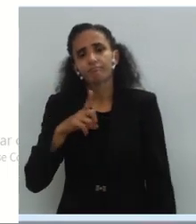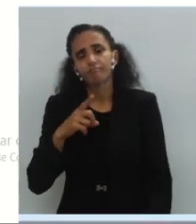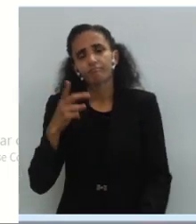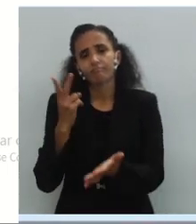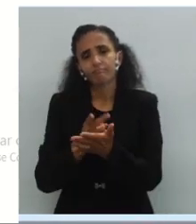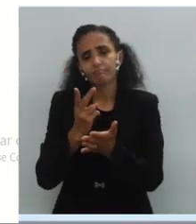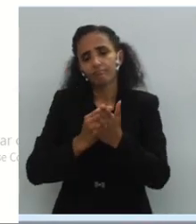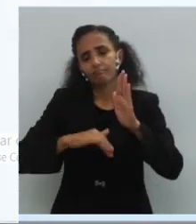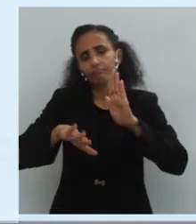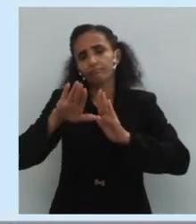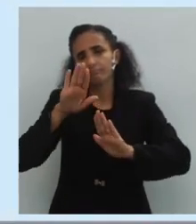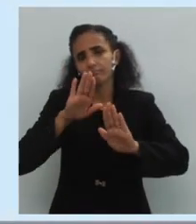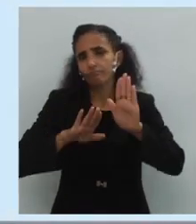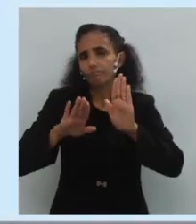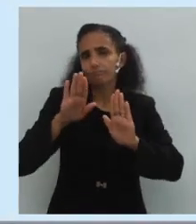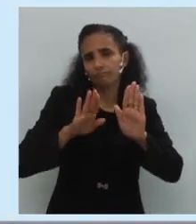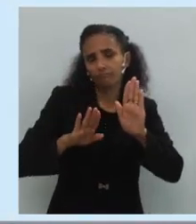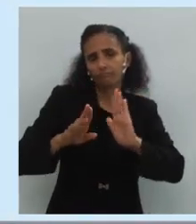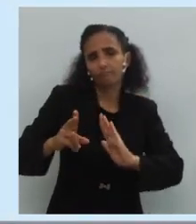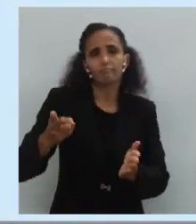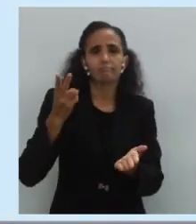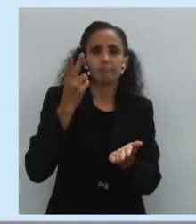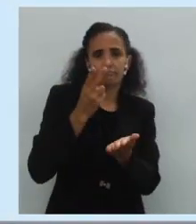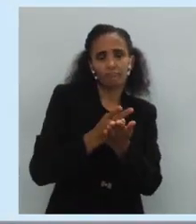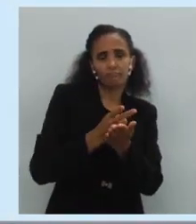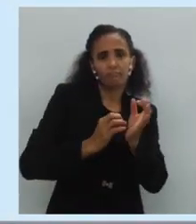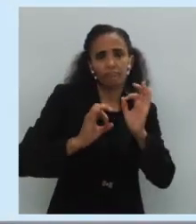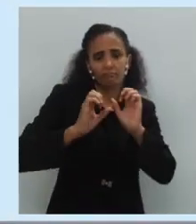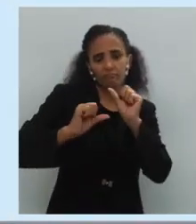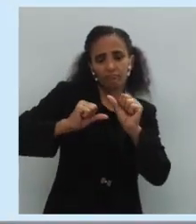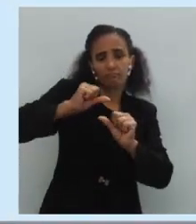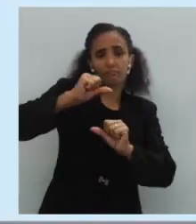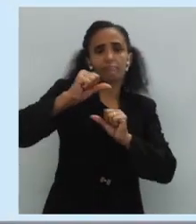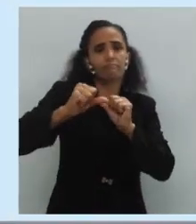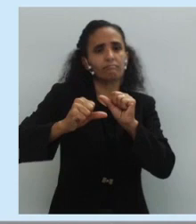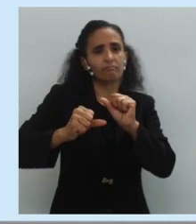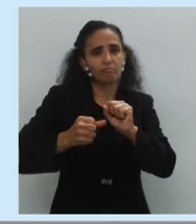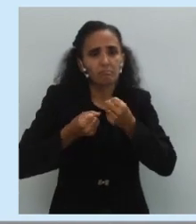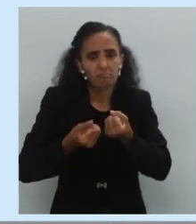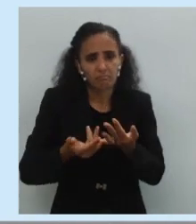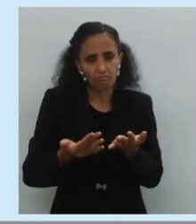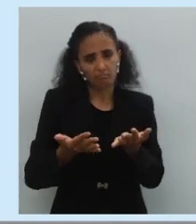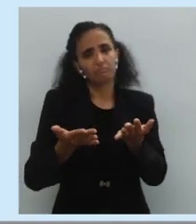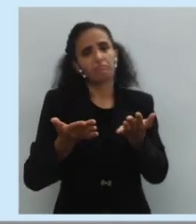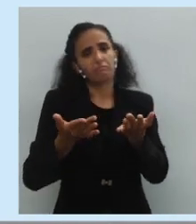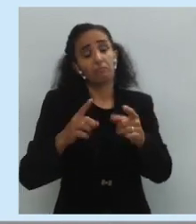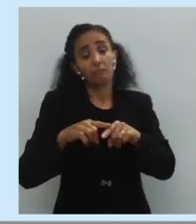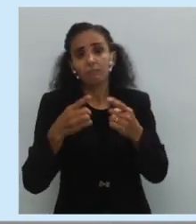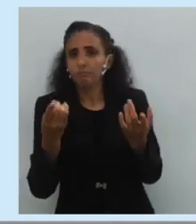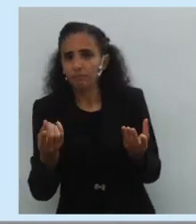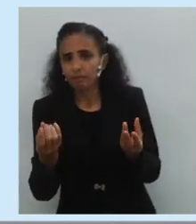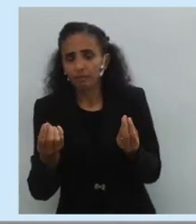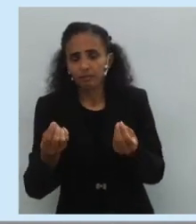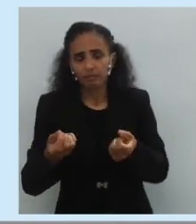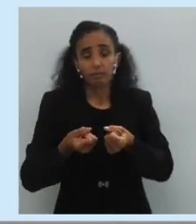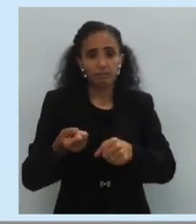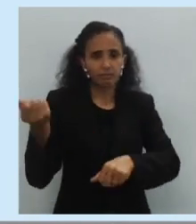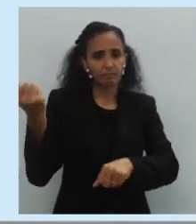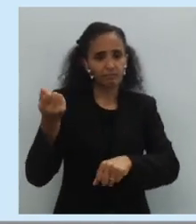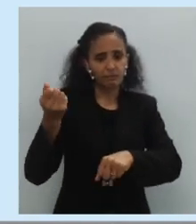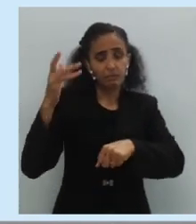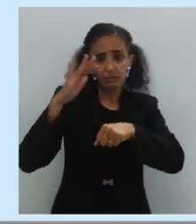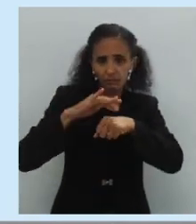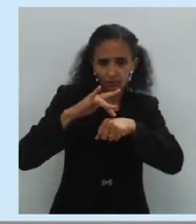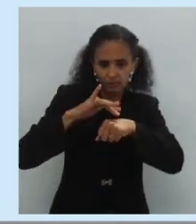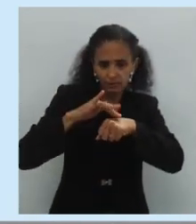C, né? A gente tem aí também o período que ela vai ser transmitida, né?